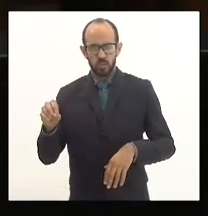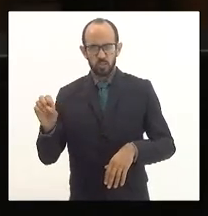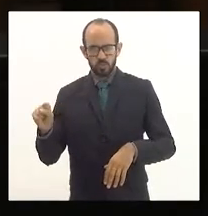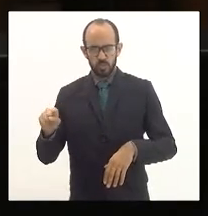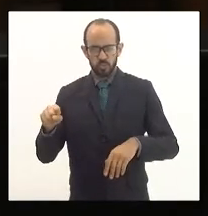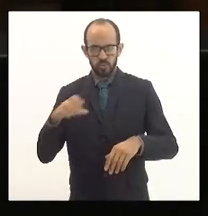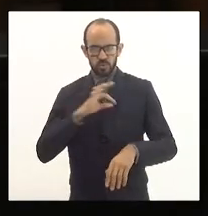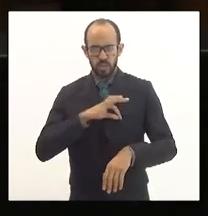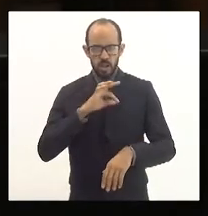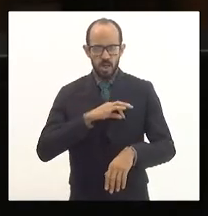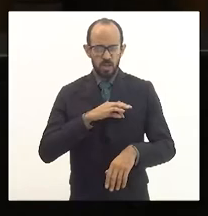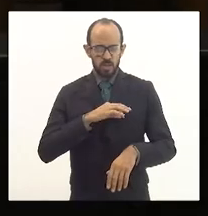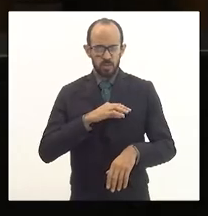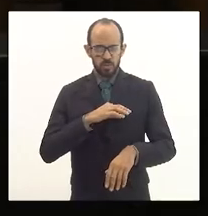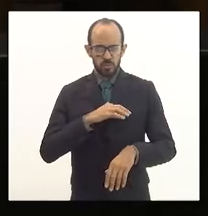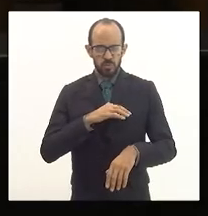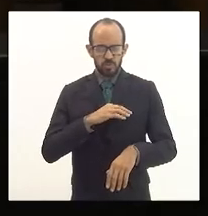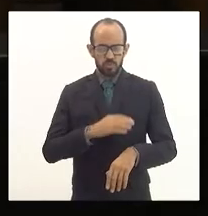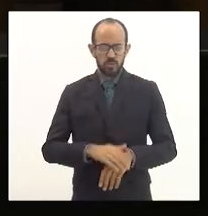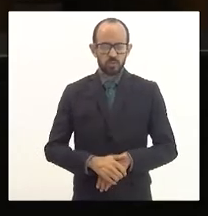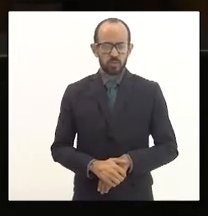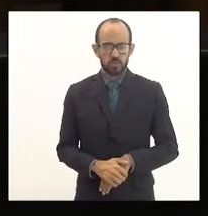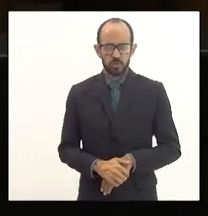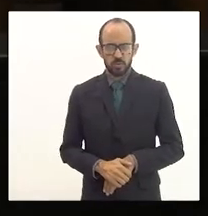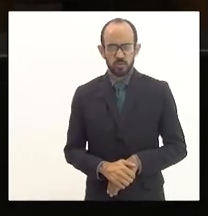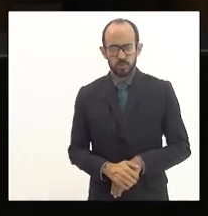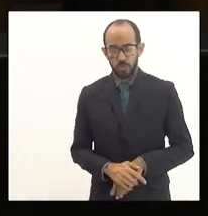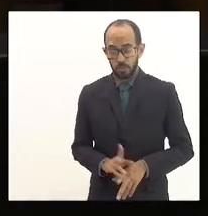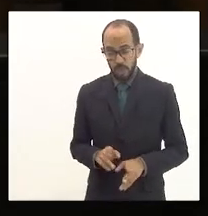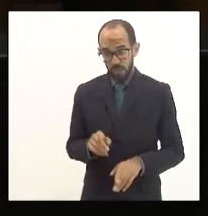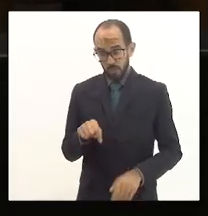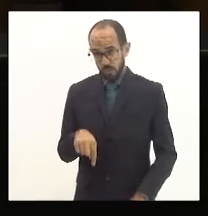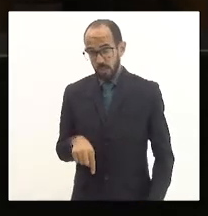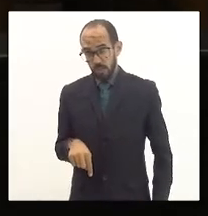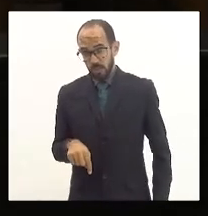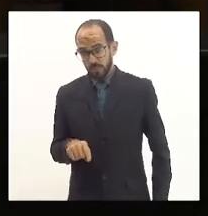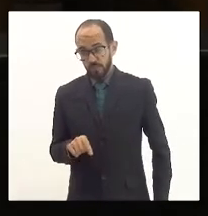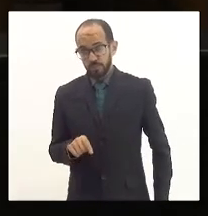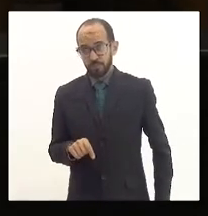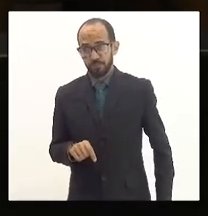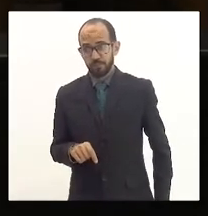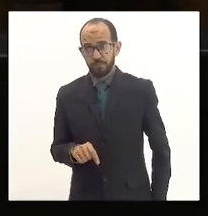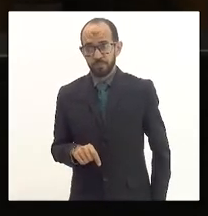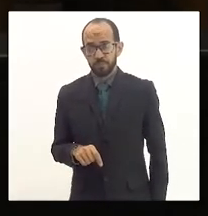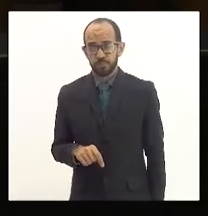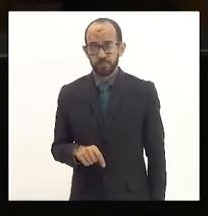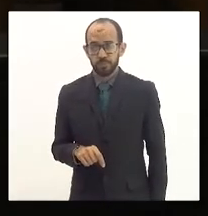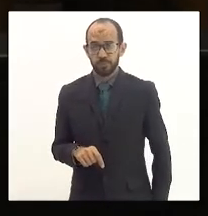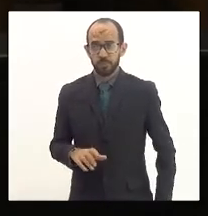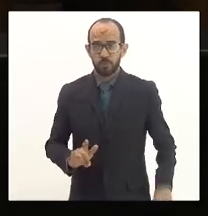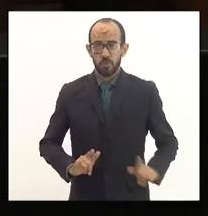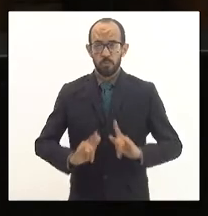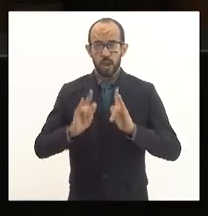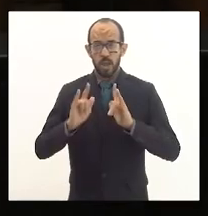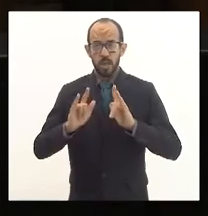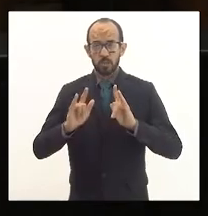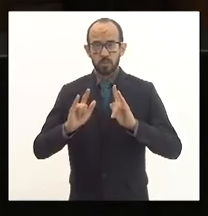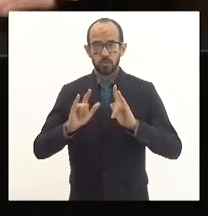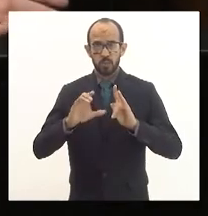pouquinho mais longe Deputado a tia Ju aqui mesmo né no palácio Capanema